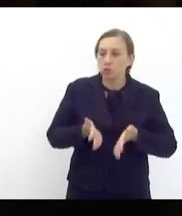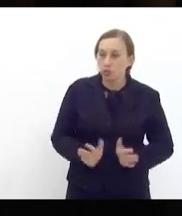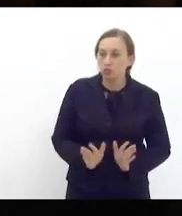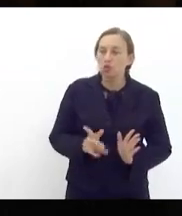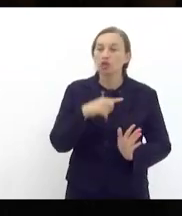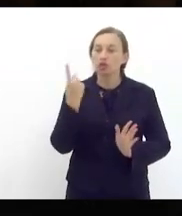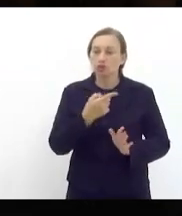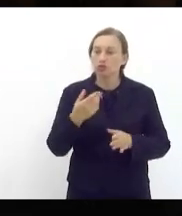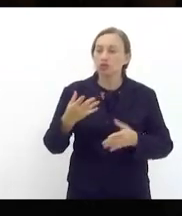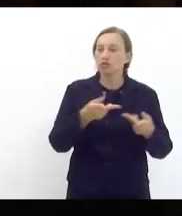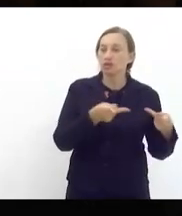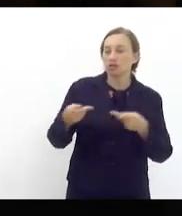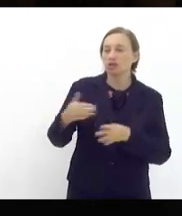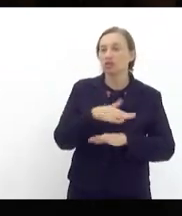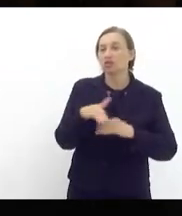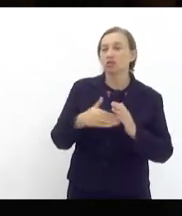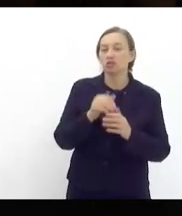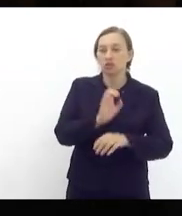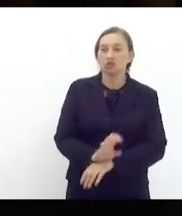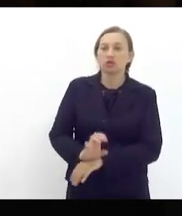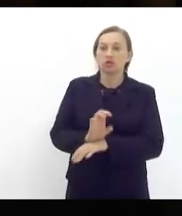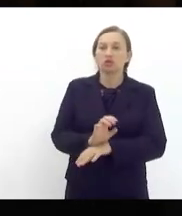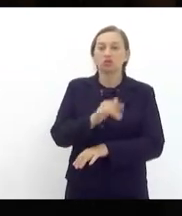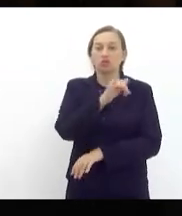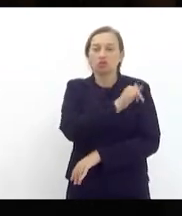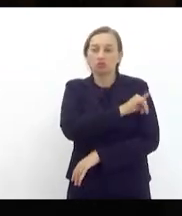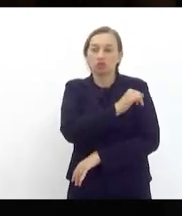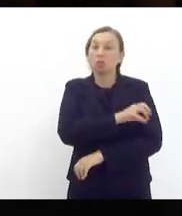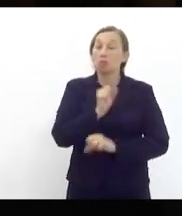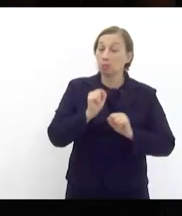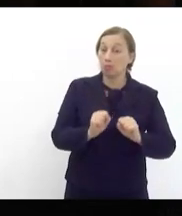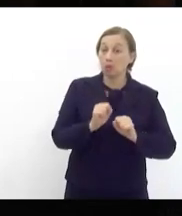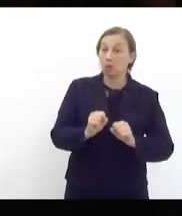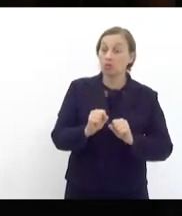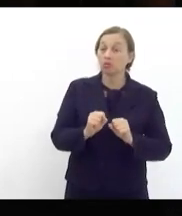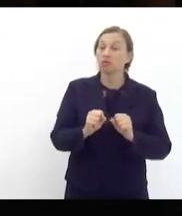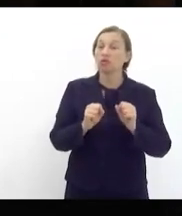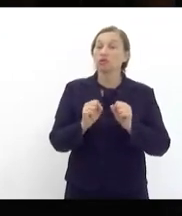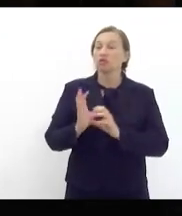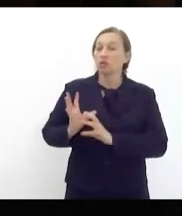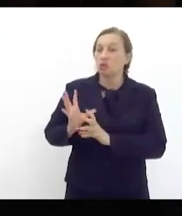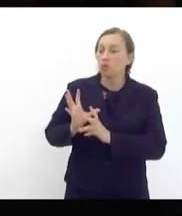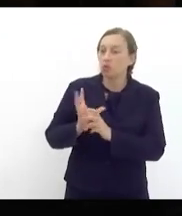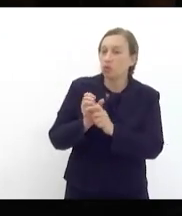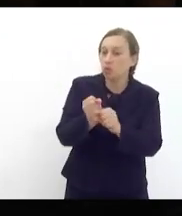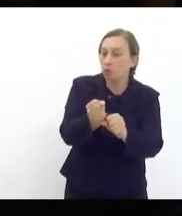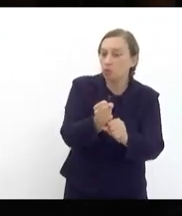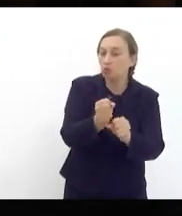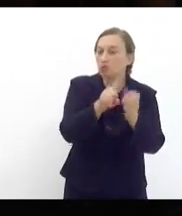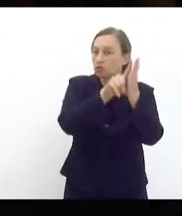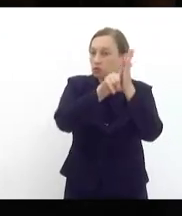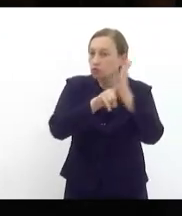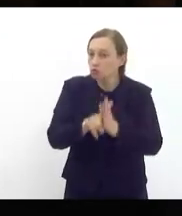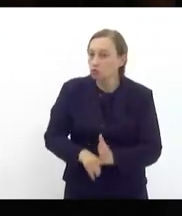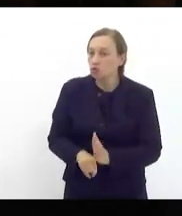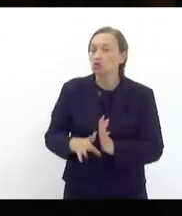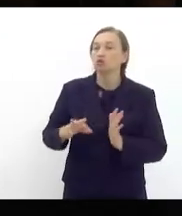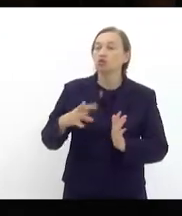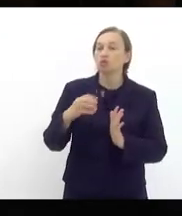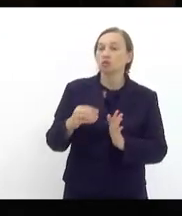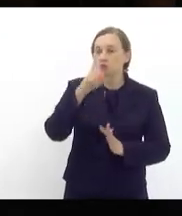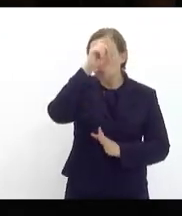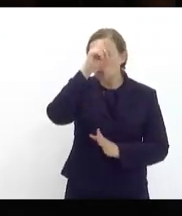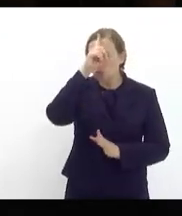visitaremos em todo o estado do Rio de Janeiro, justamente para que a gente possa fazer um retrato, uma análise, uma reflexão sobre os